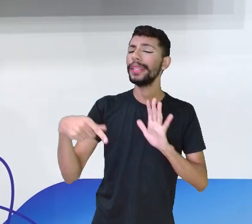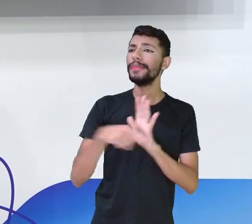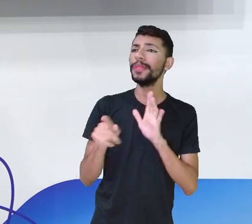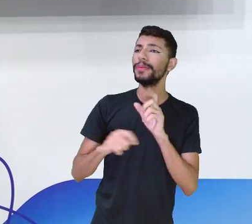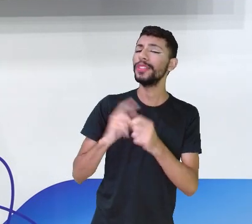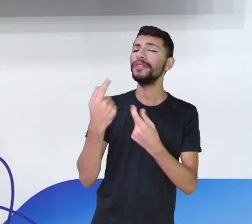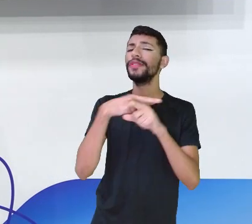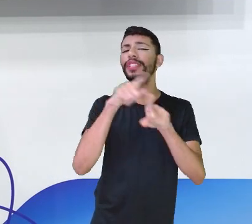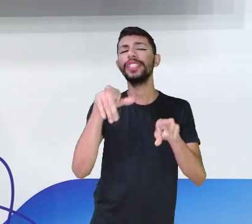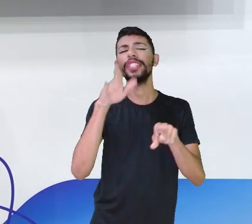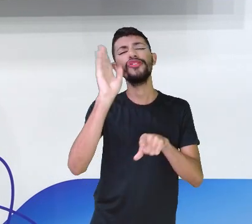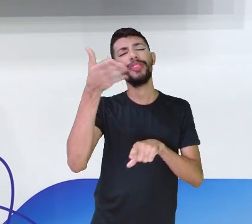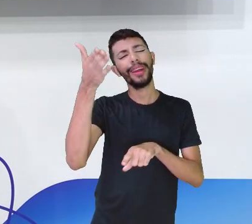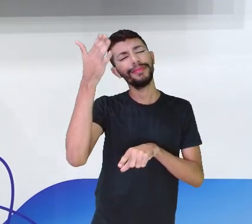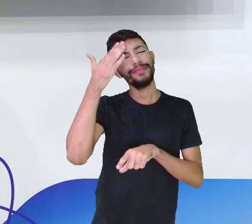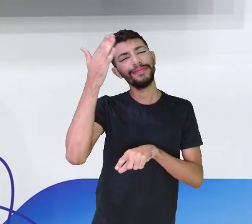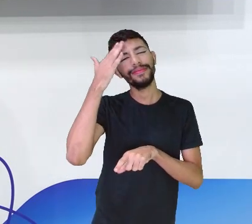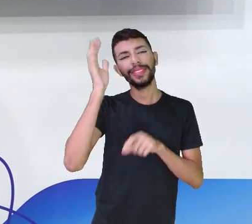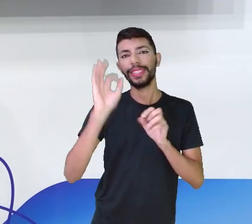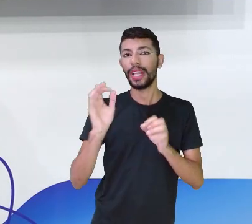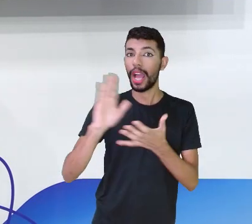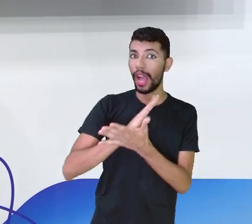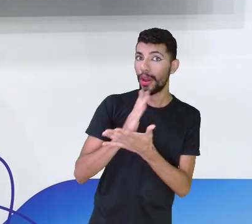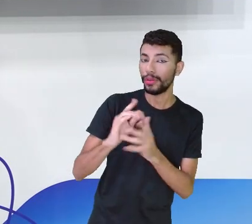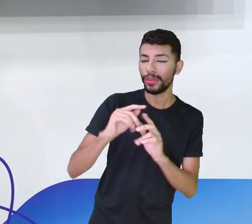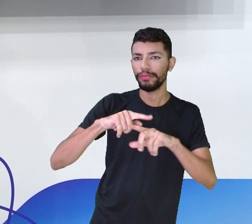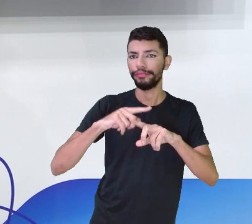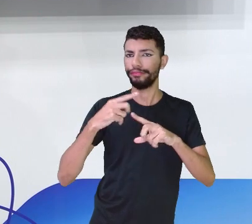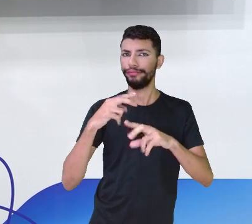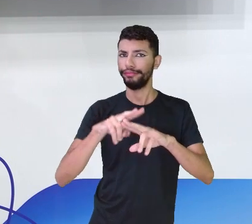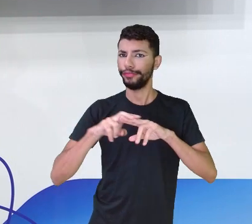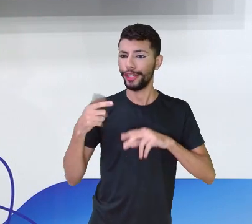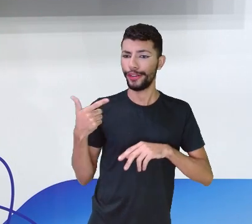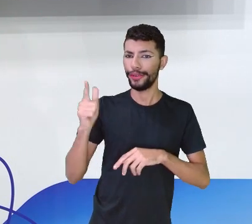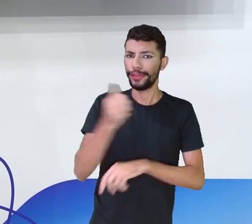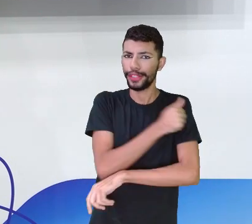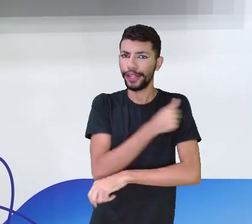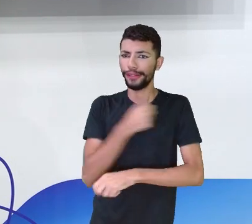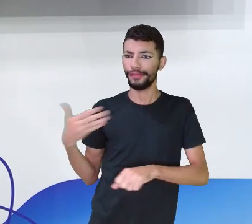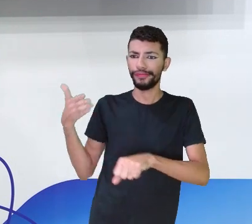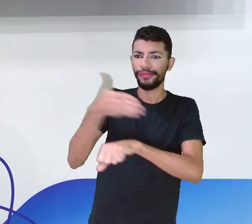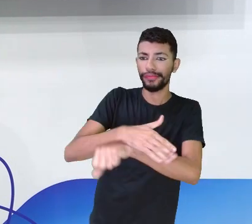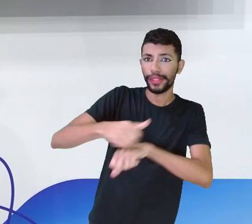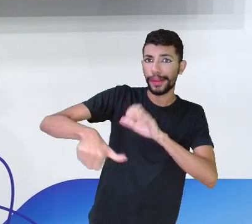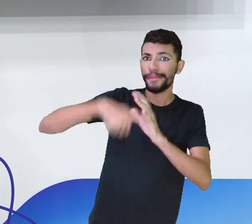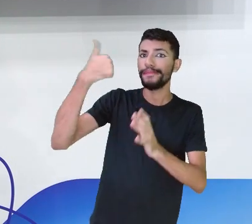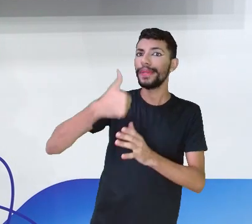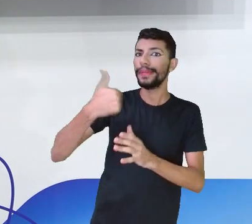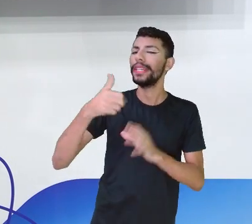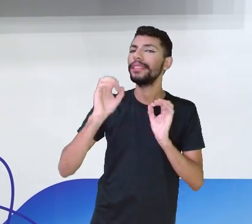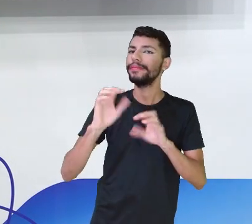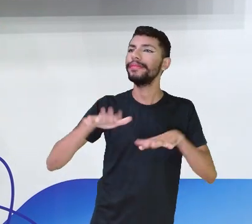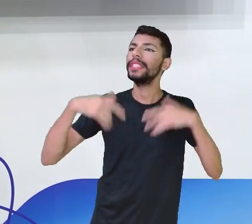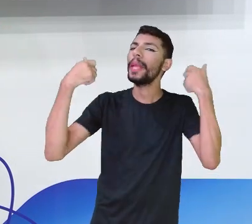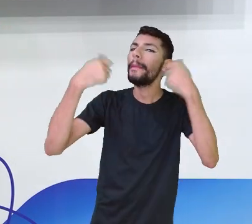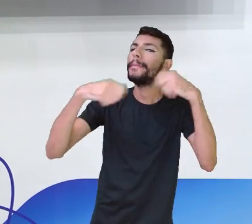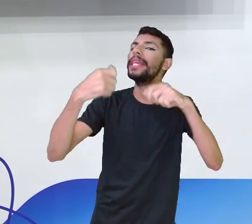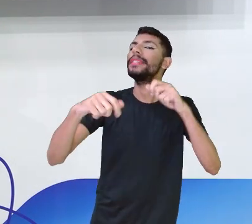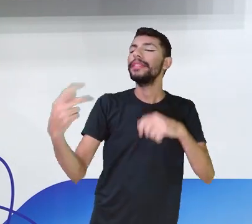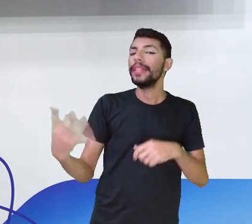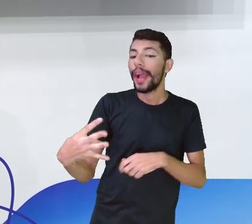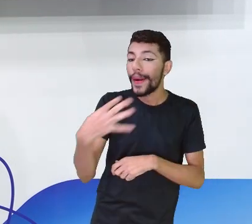que vocês já sabem, alguns, né? Porque outros estão chegando pela primeira vez e precisam